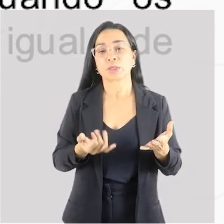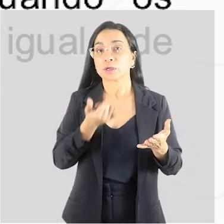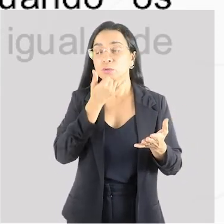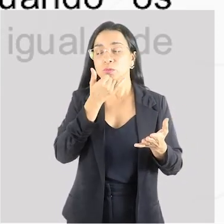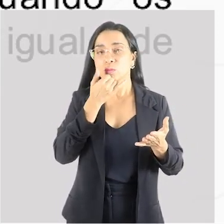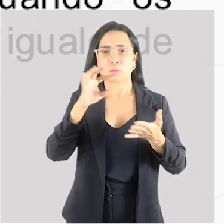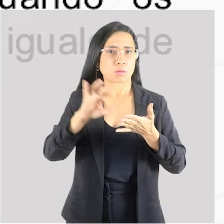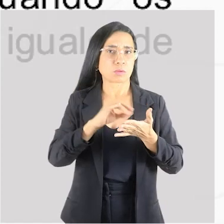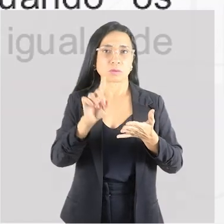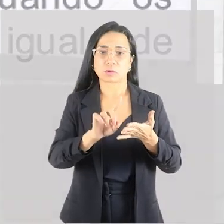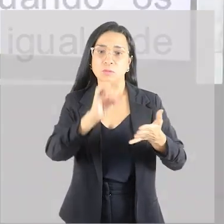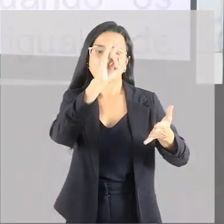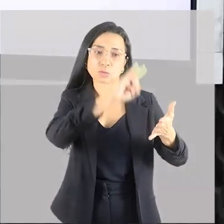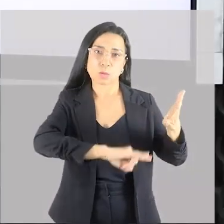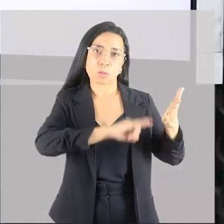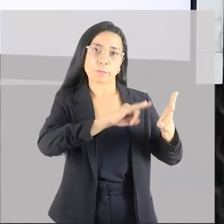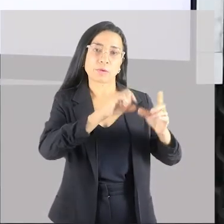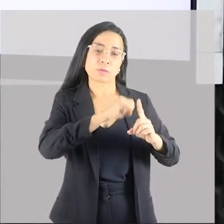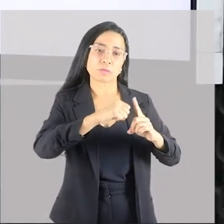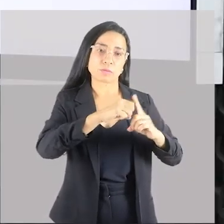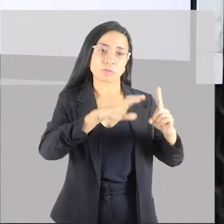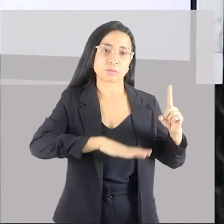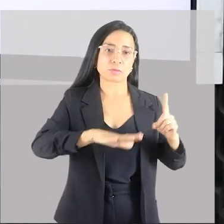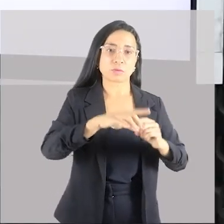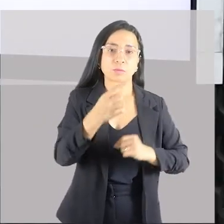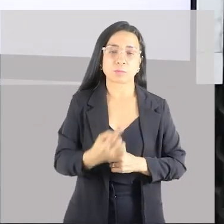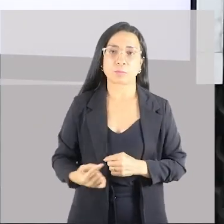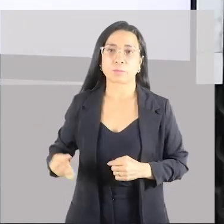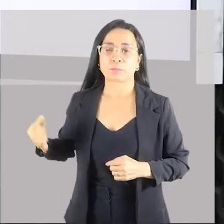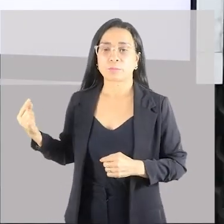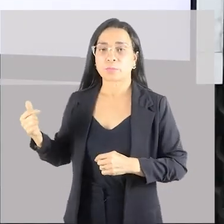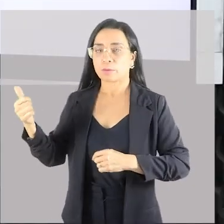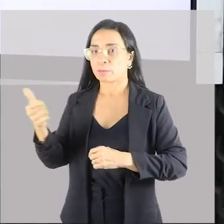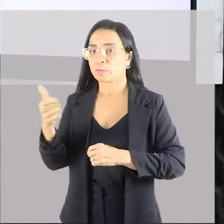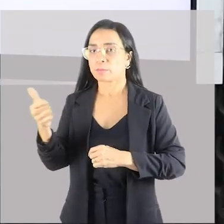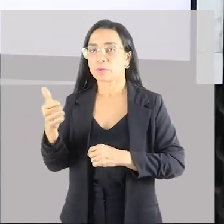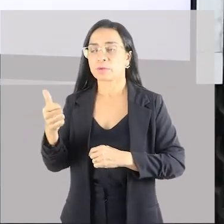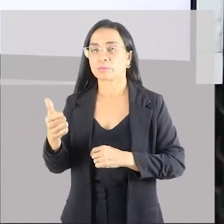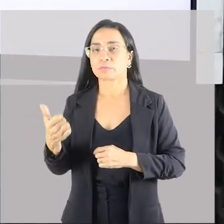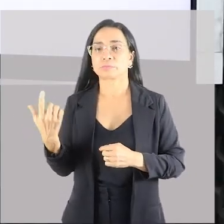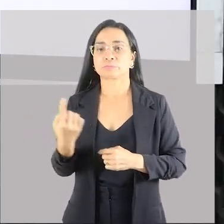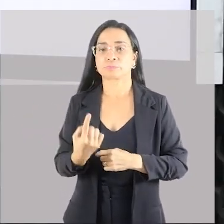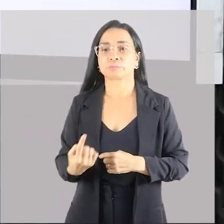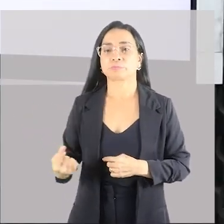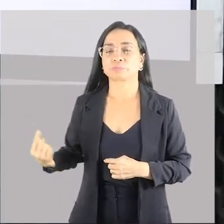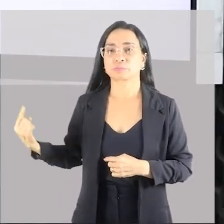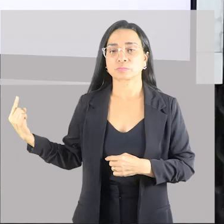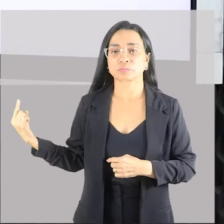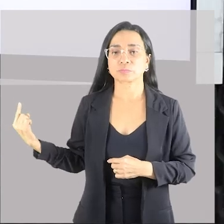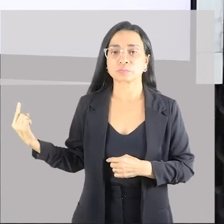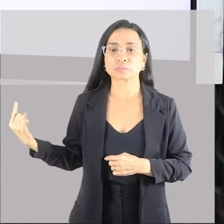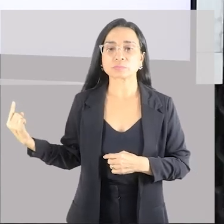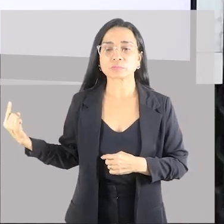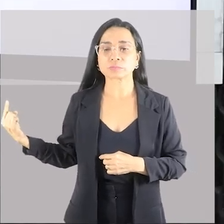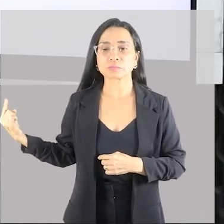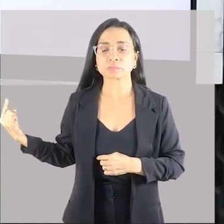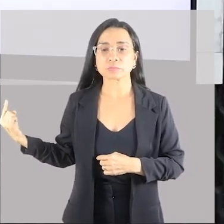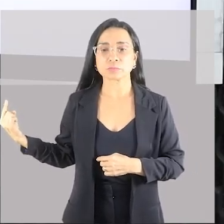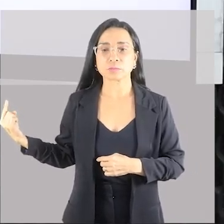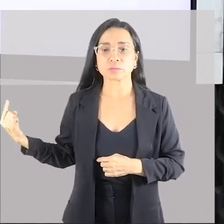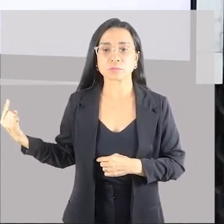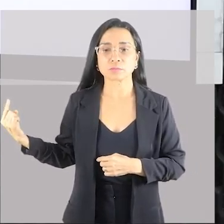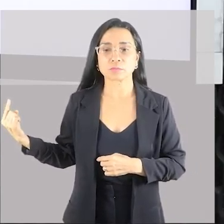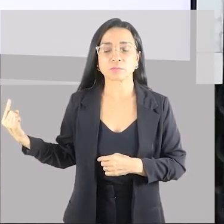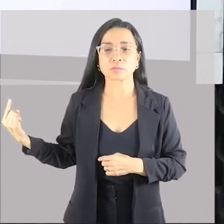aqui. Sejam homens isolados, quantos possam ser submetidos sucessivamente a um só, e não verei